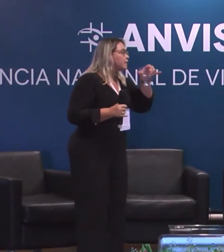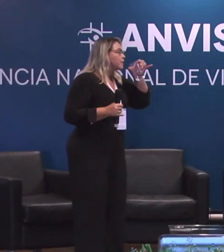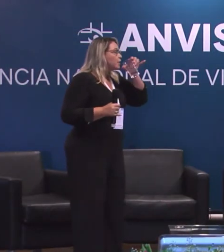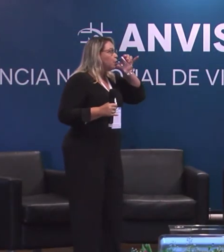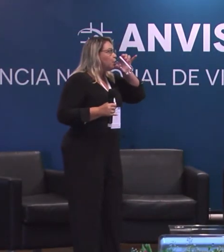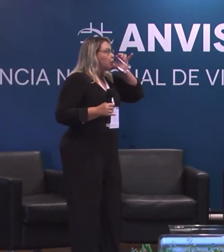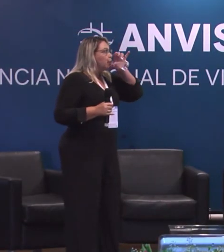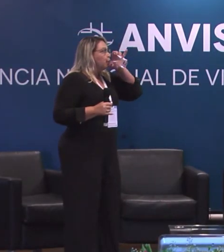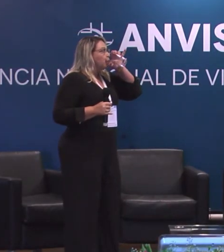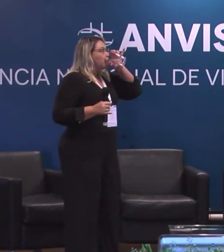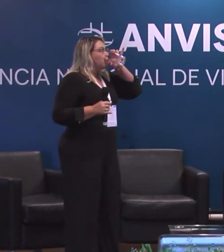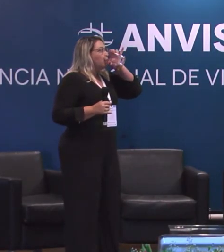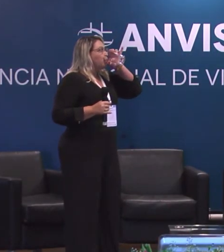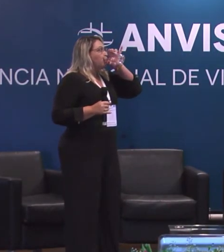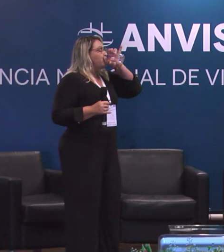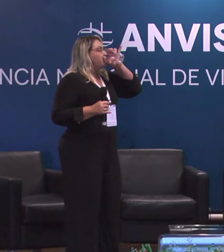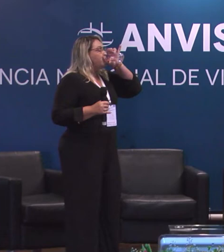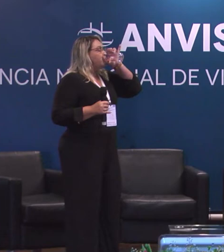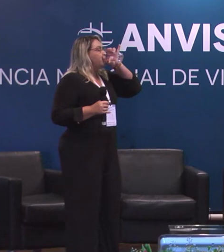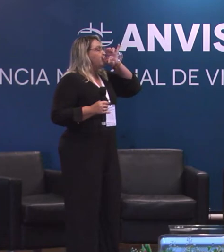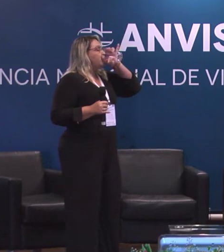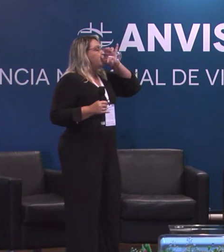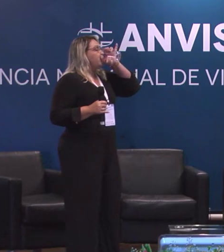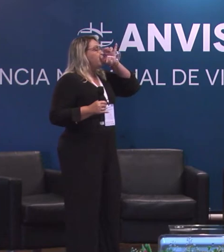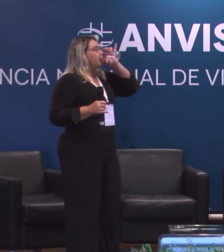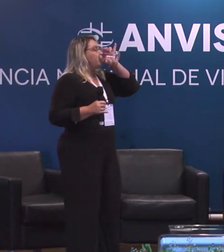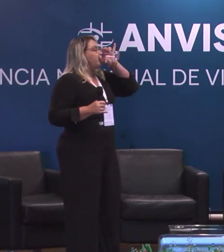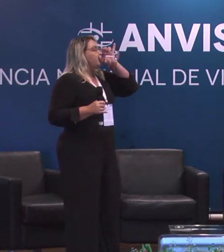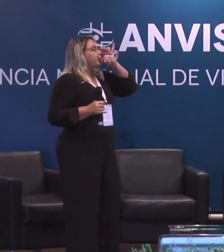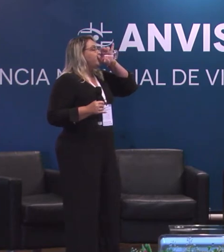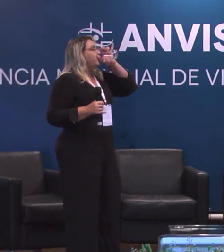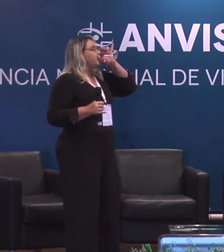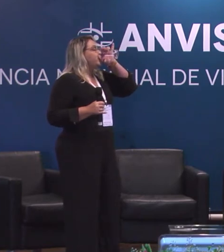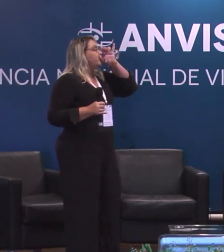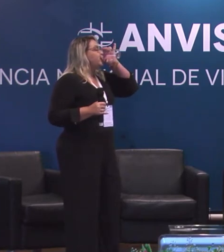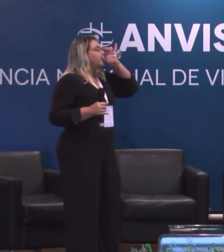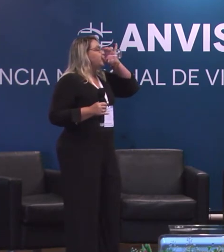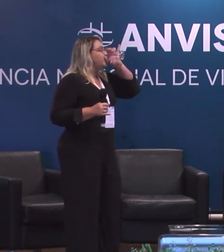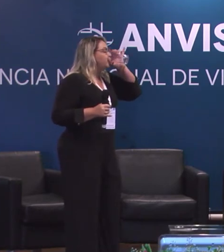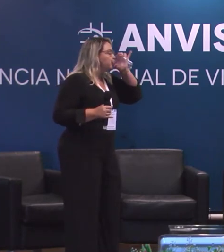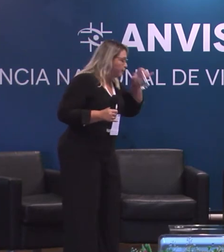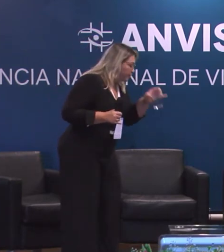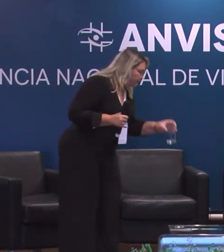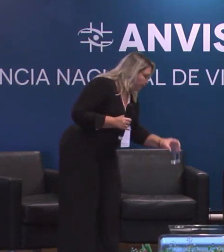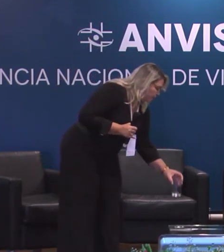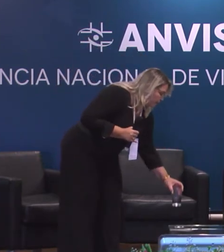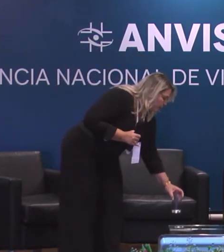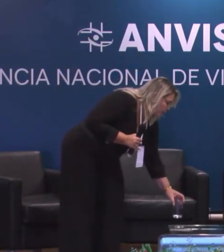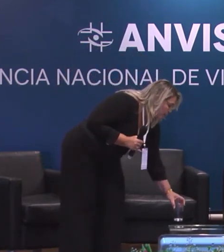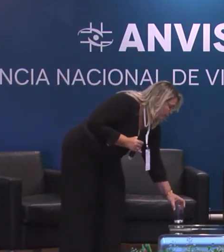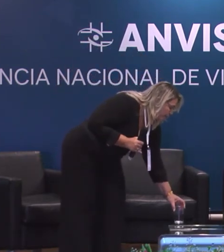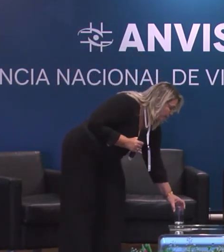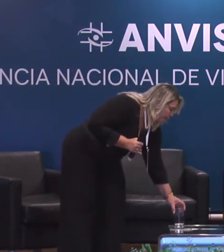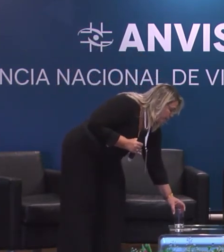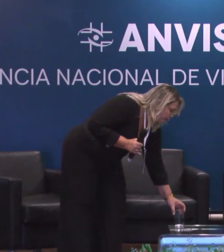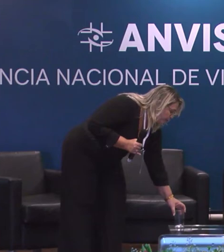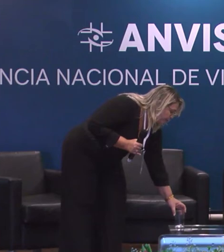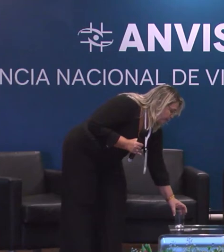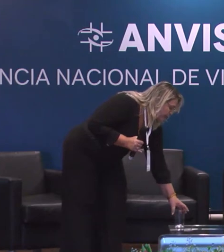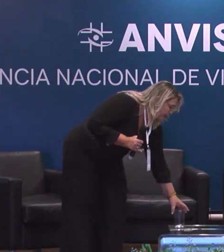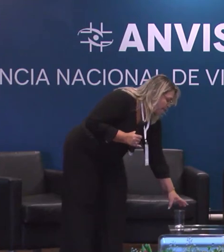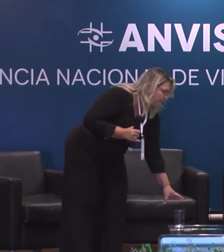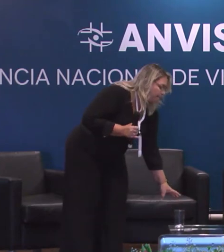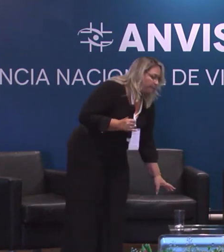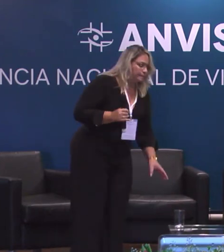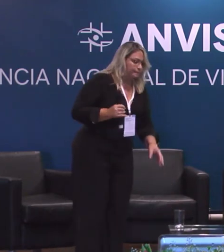está disponível no portal da Anvisa, na página do SNVS, em publicações, e em breve